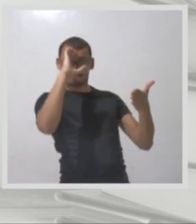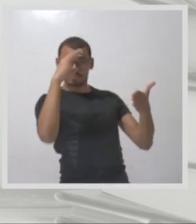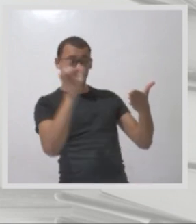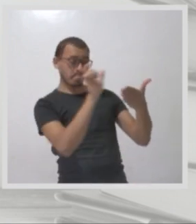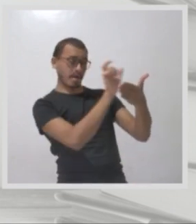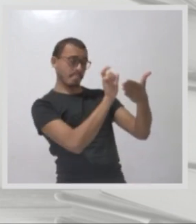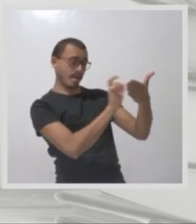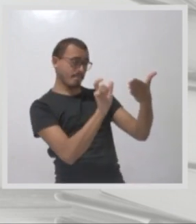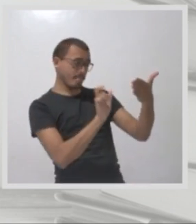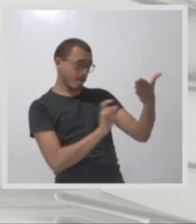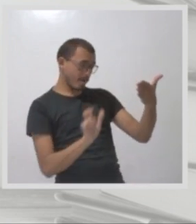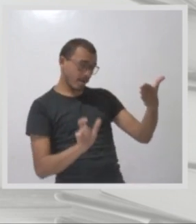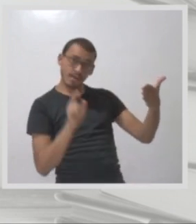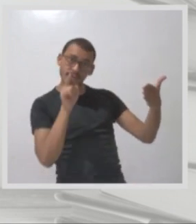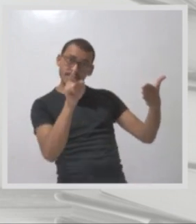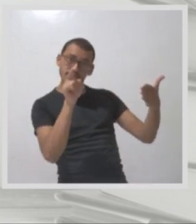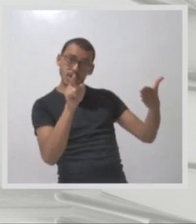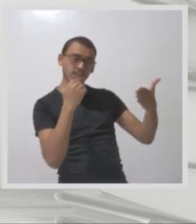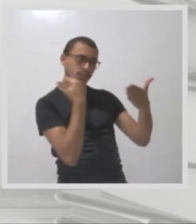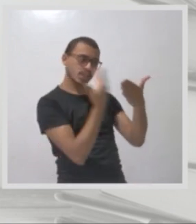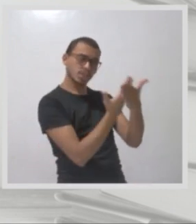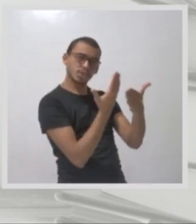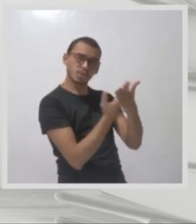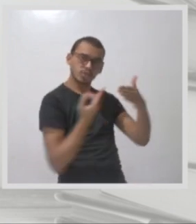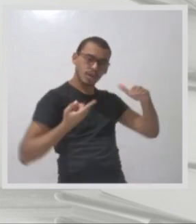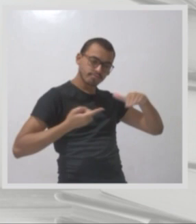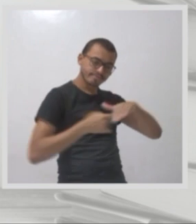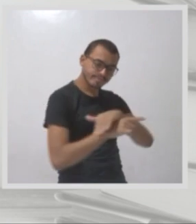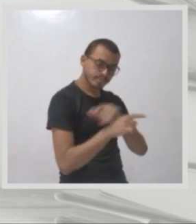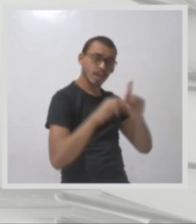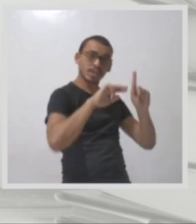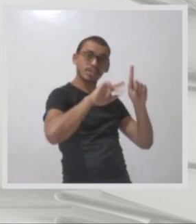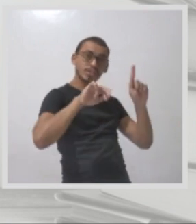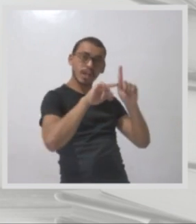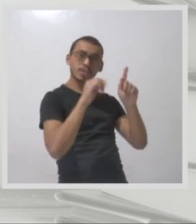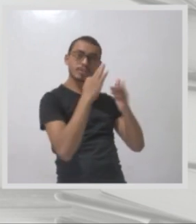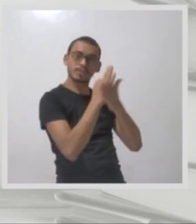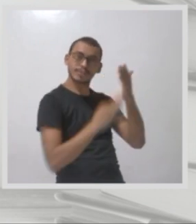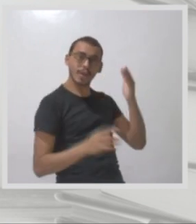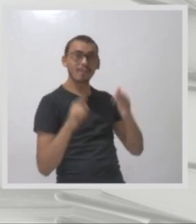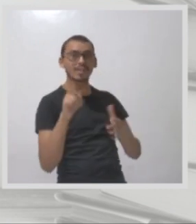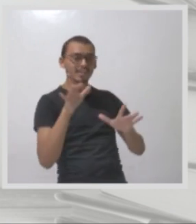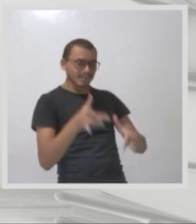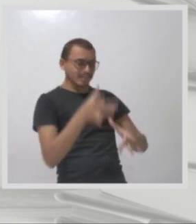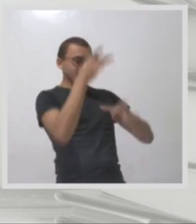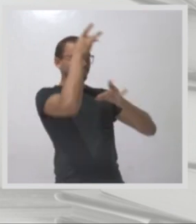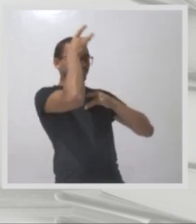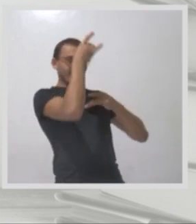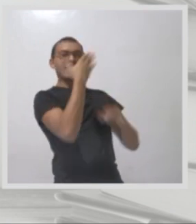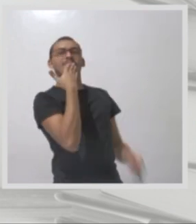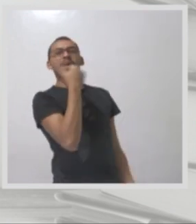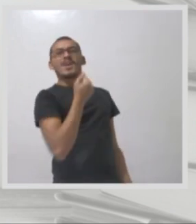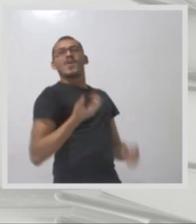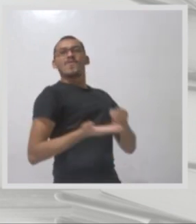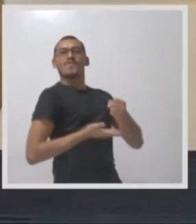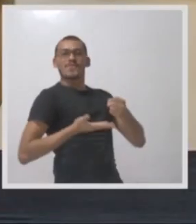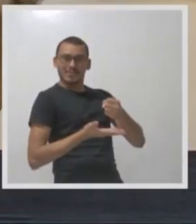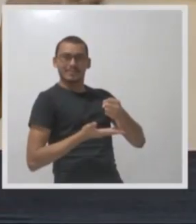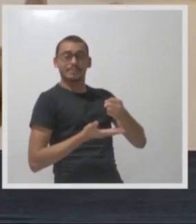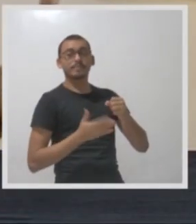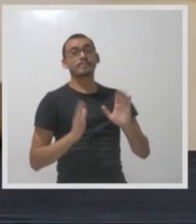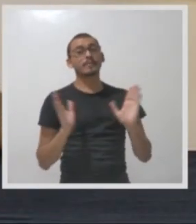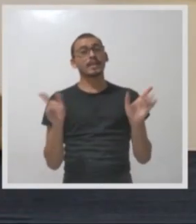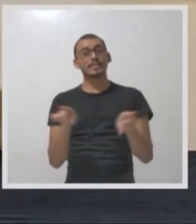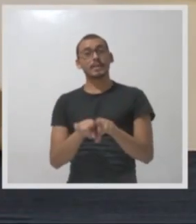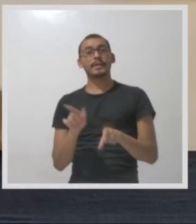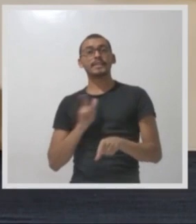você, a partir do estudo dos gêneros textuais, você vai se apropriar disso de uma forma mais fundamentada. Também nós temos a